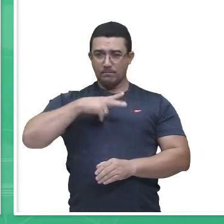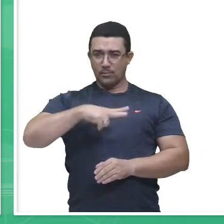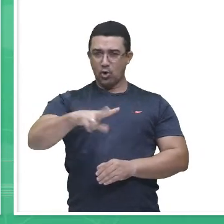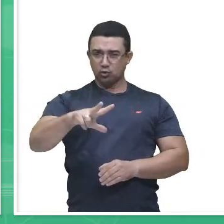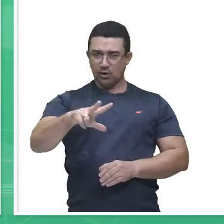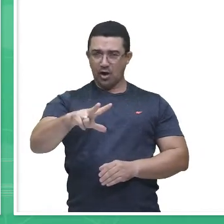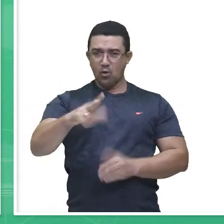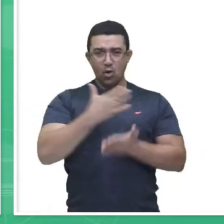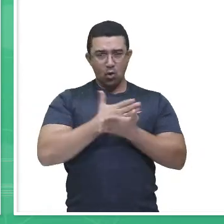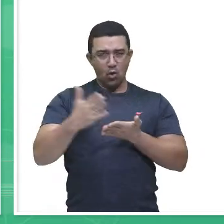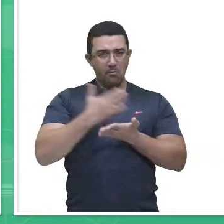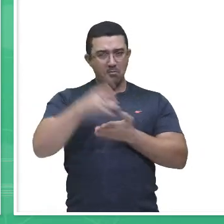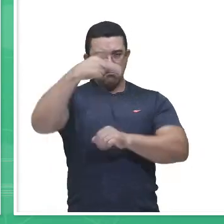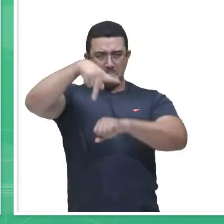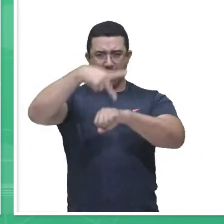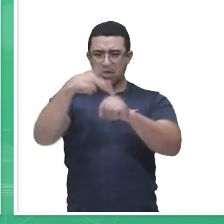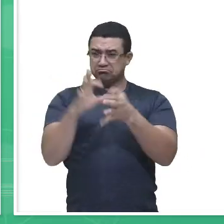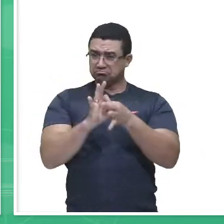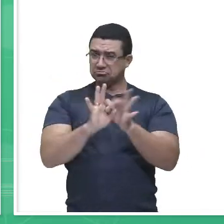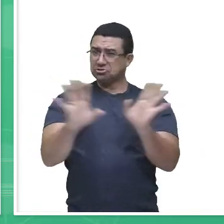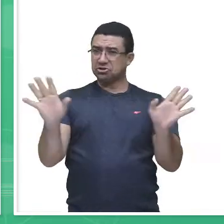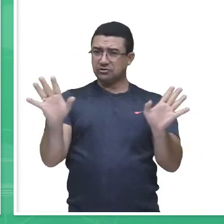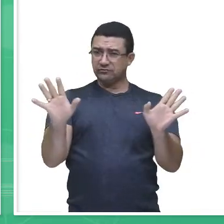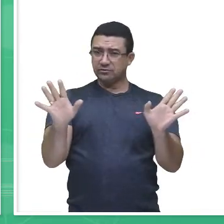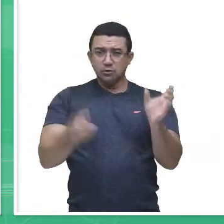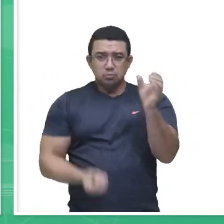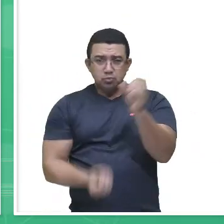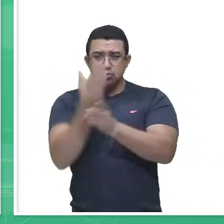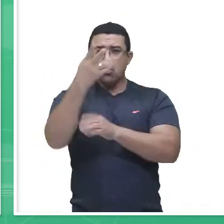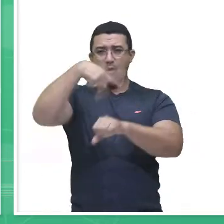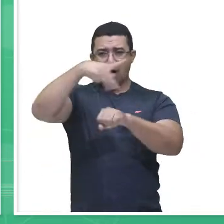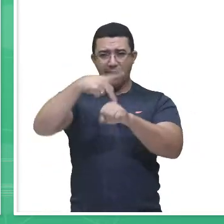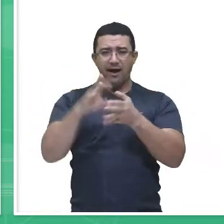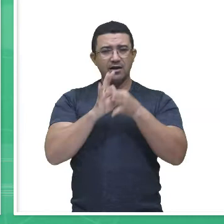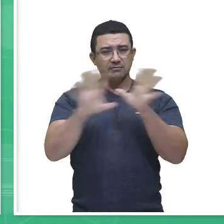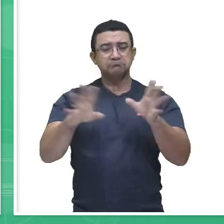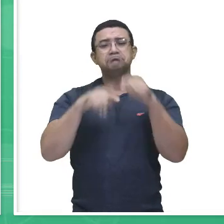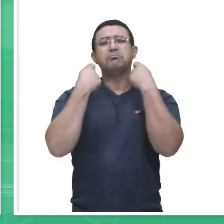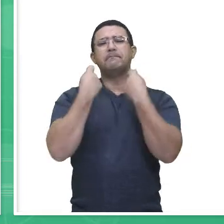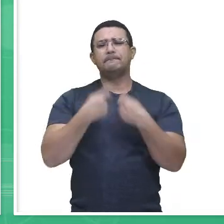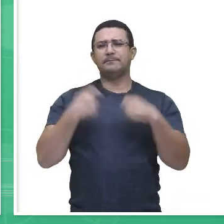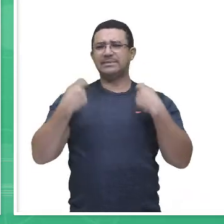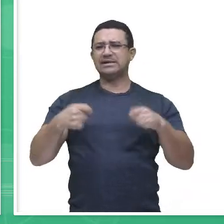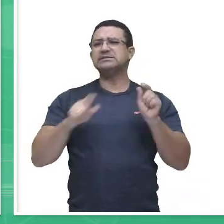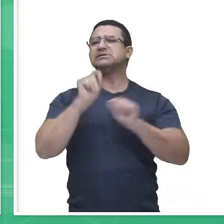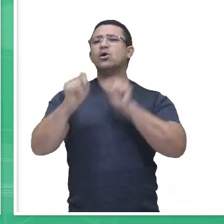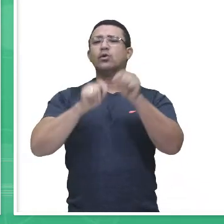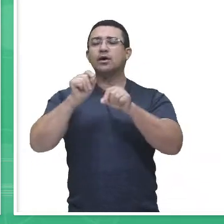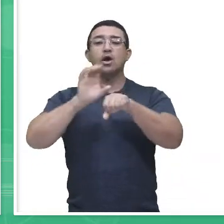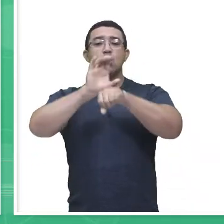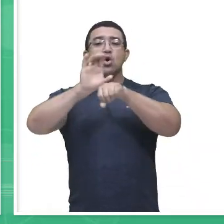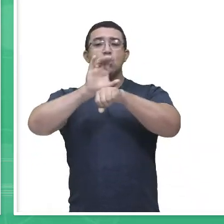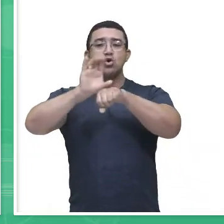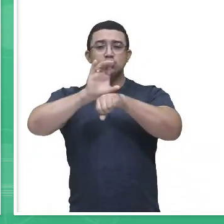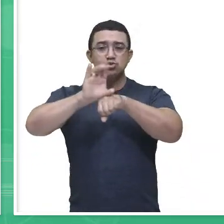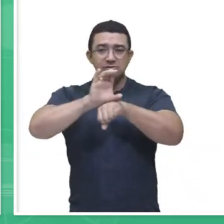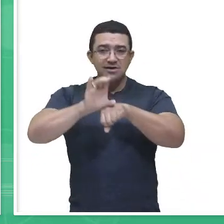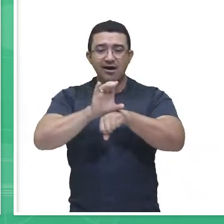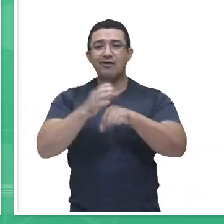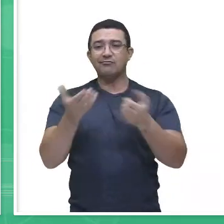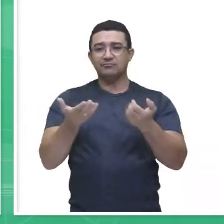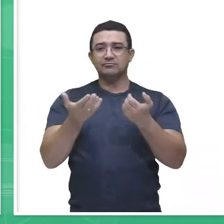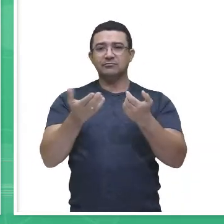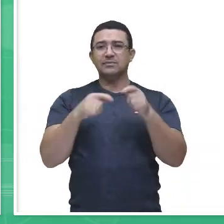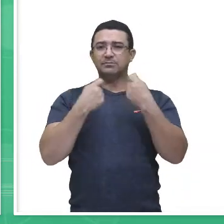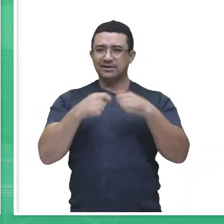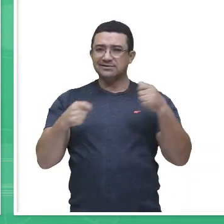um país independente. E quando surge um país independente, ele precisa de quê? De uma constituição. Ele precisa firmar